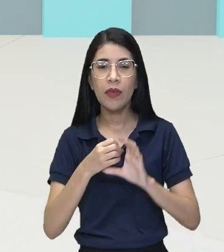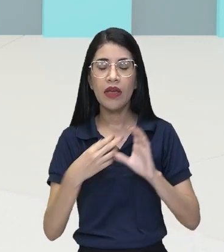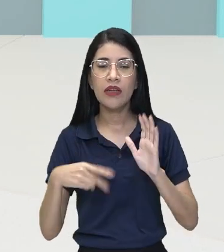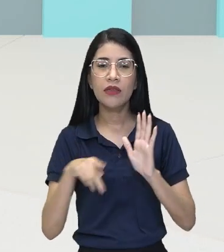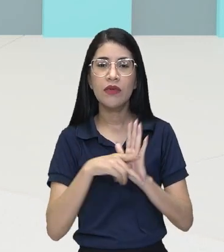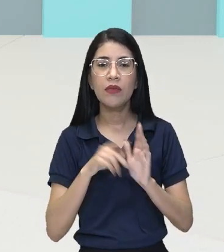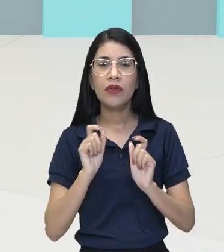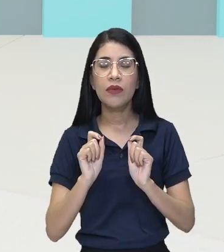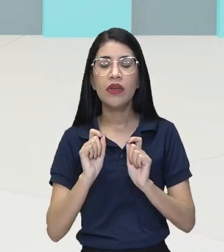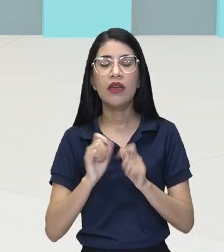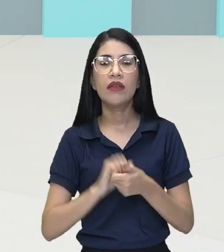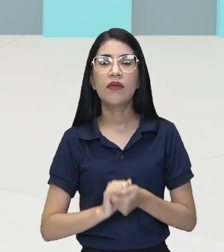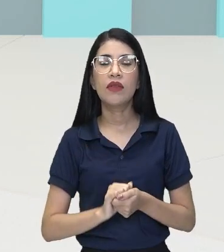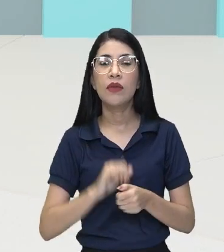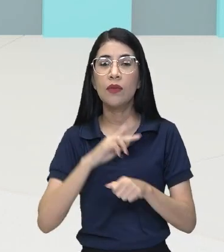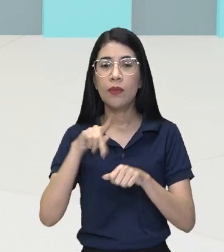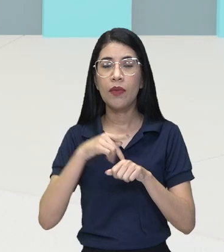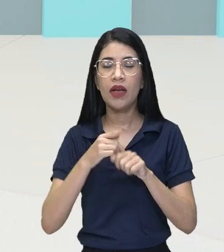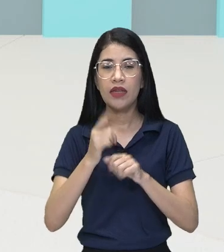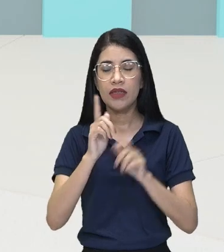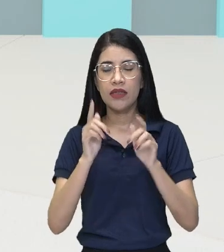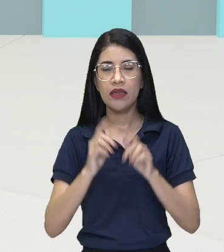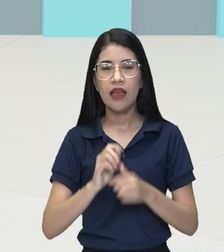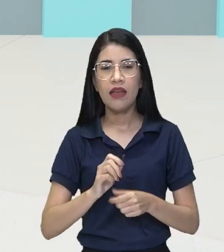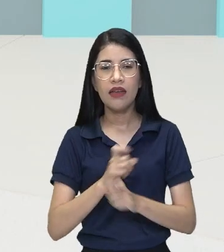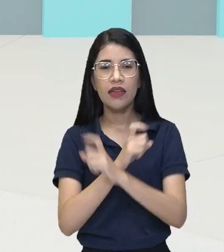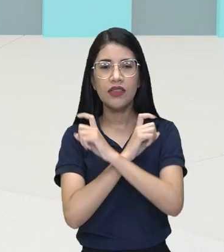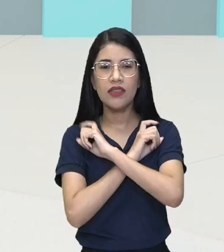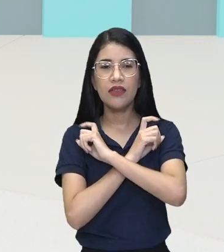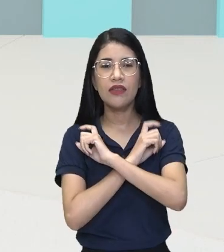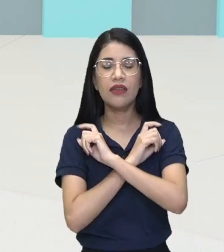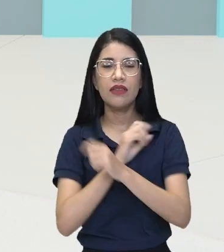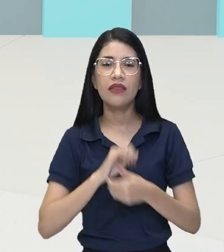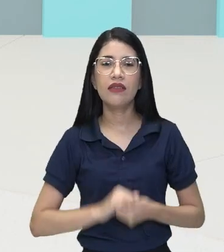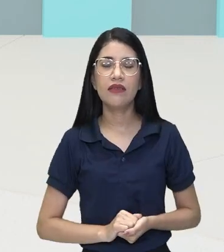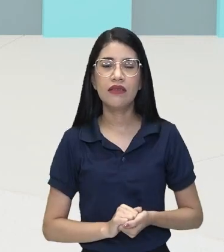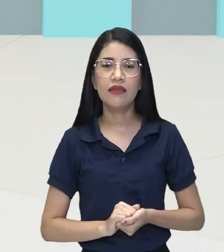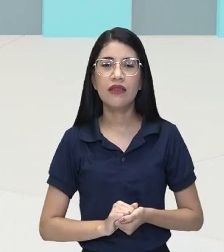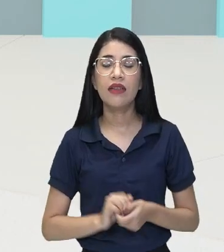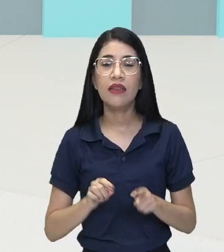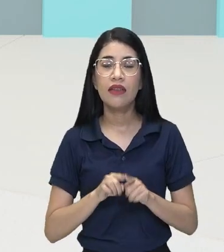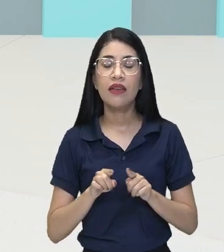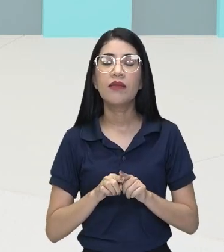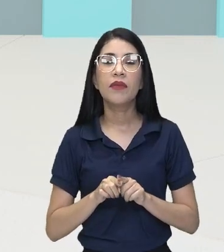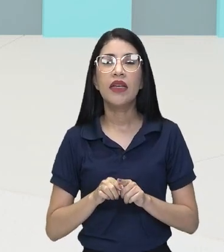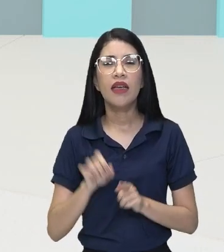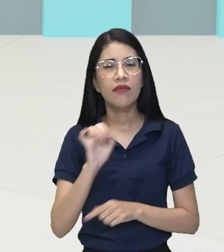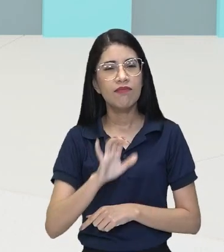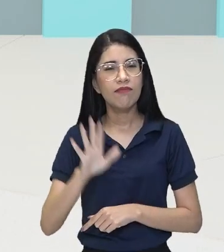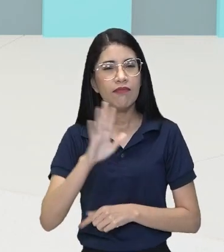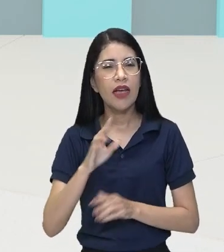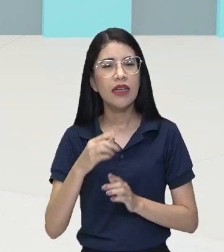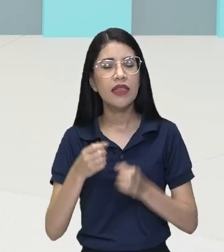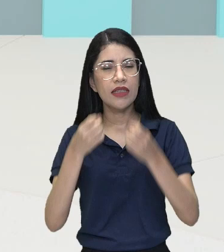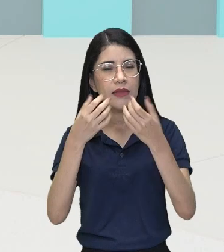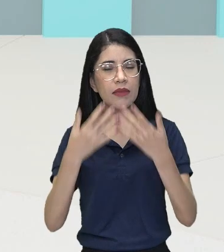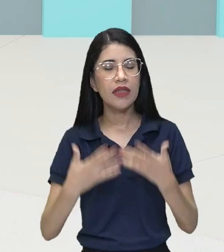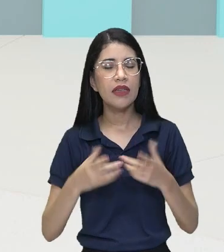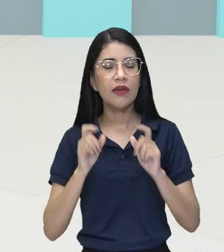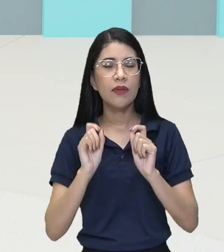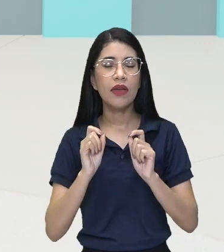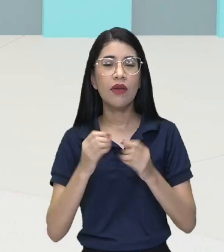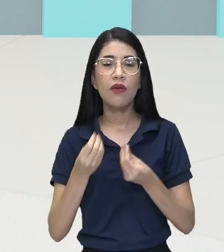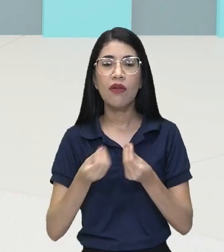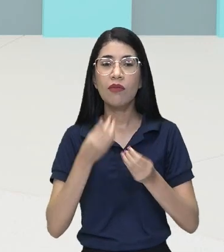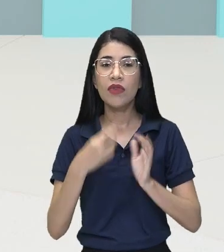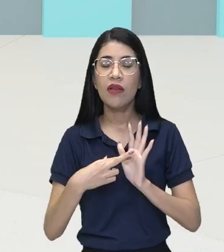onde? Do Egito, não é? E assim sucessivamente as nossas imagens que nós estamos trazendo falam um pouco sobre